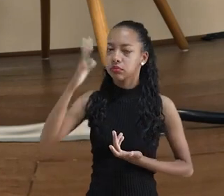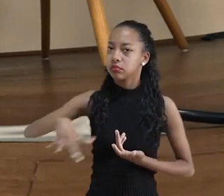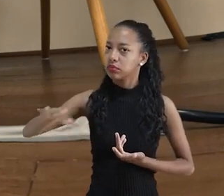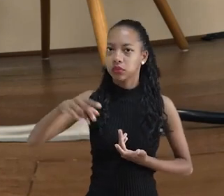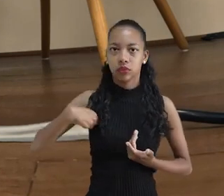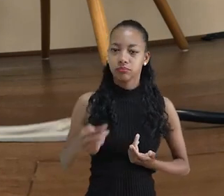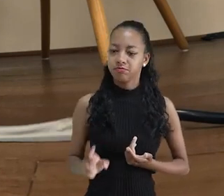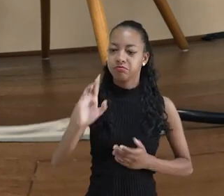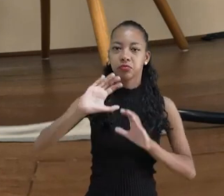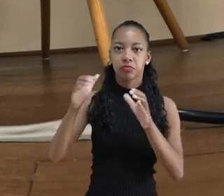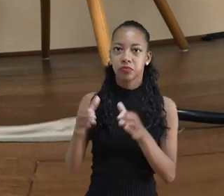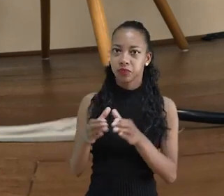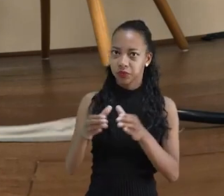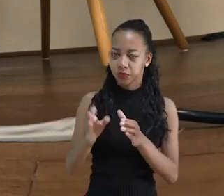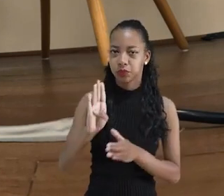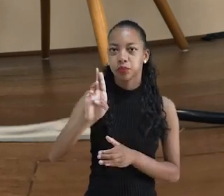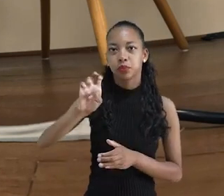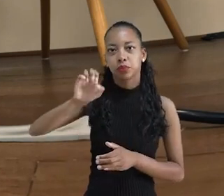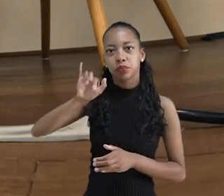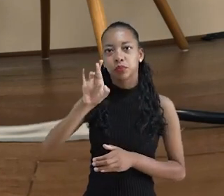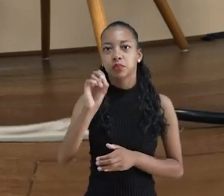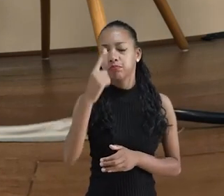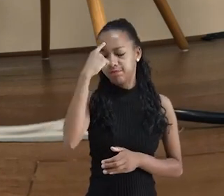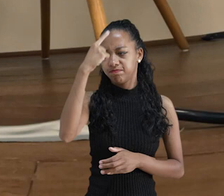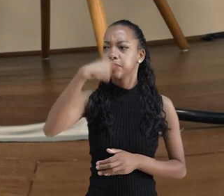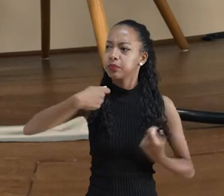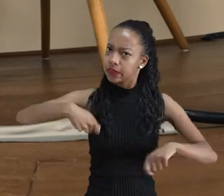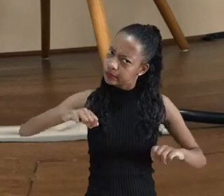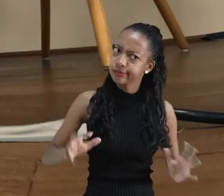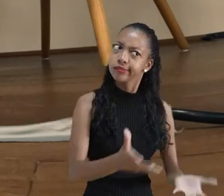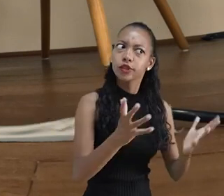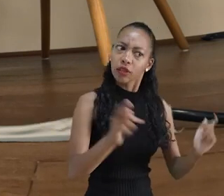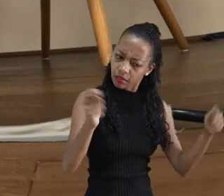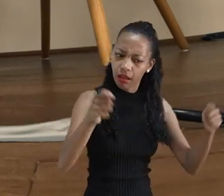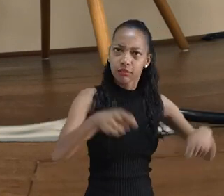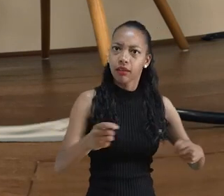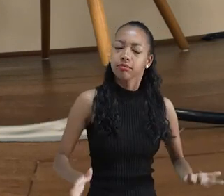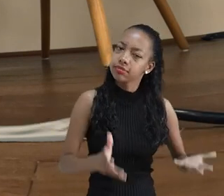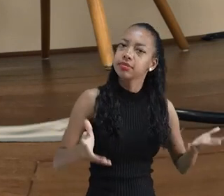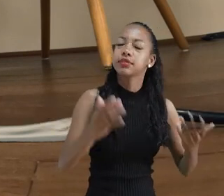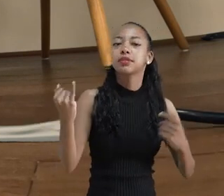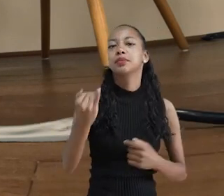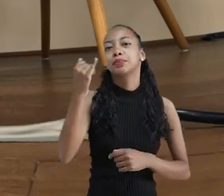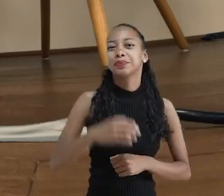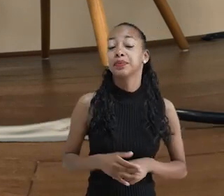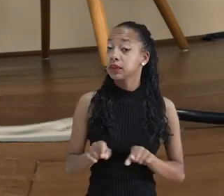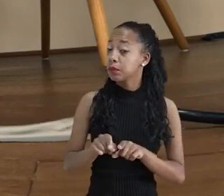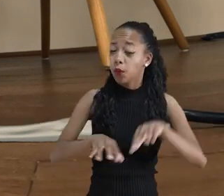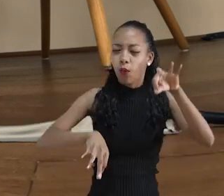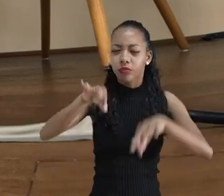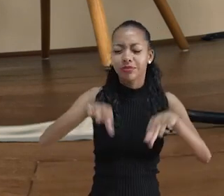onde a gente passa e na oficina né foi a veia mestra assim né de que era possível e aí entramos numa oficina